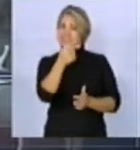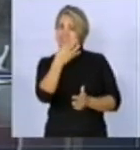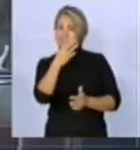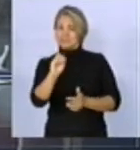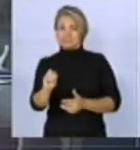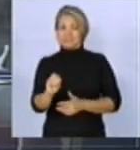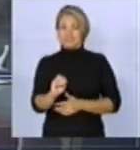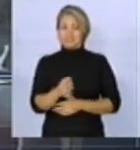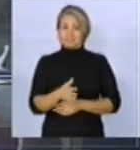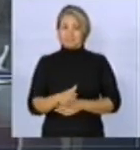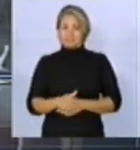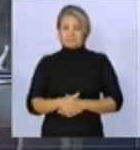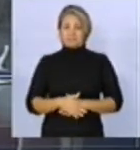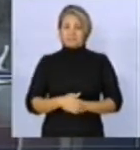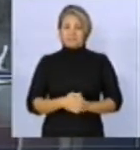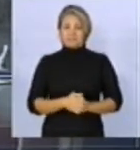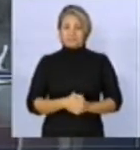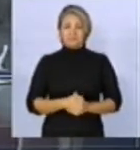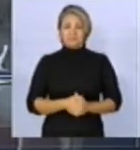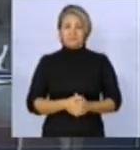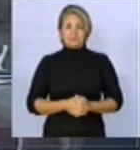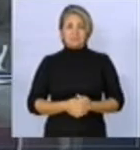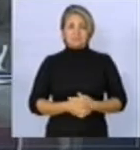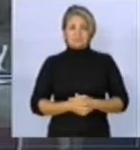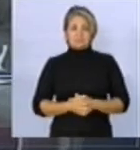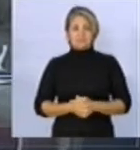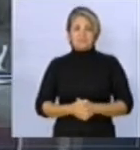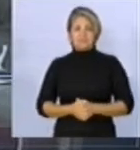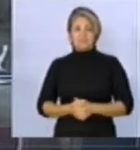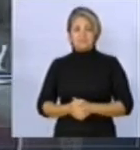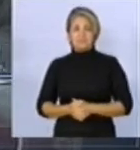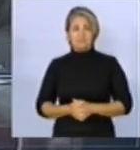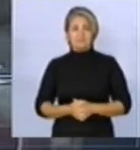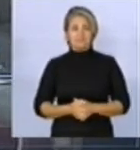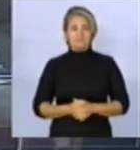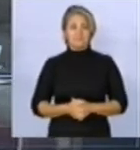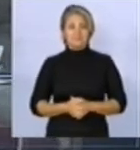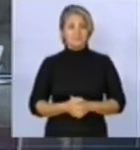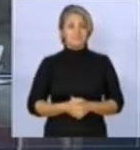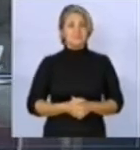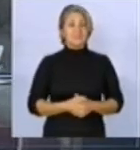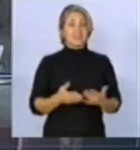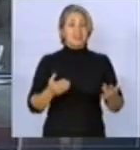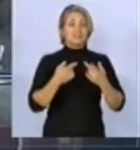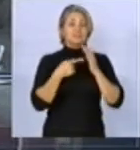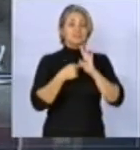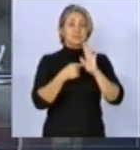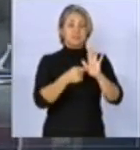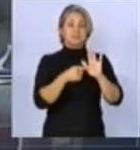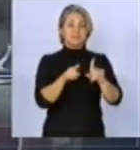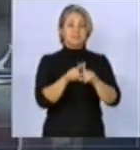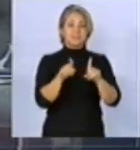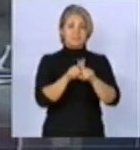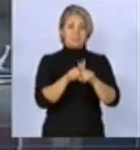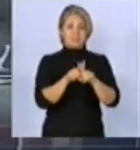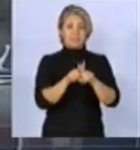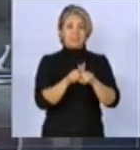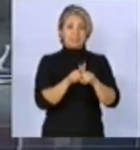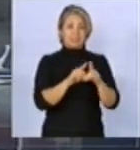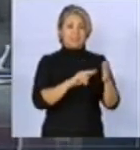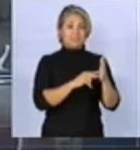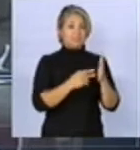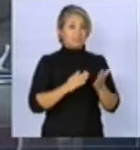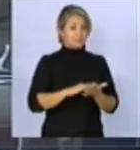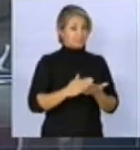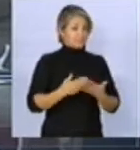E aí tá bom aí eu tô colocando eu tô fazendo cotejamento entre a produção de